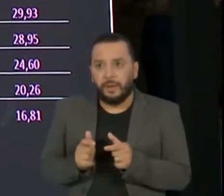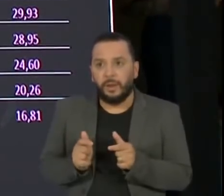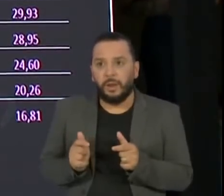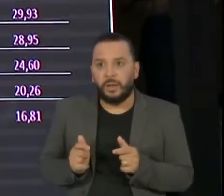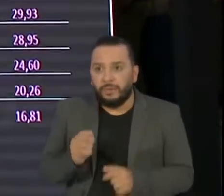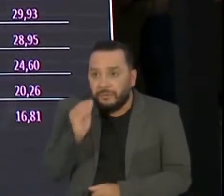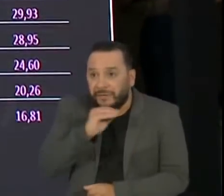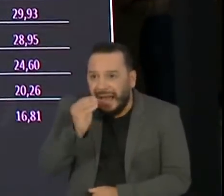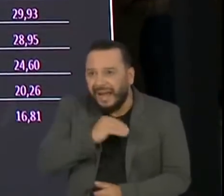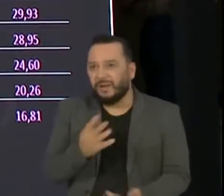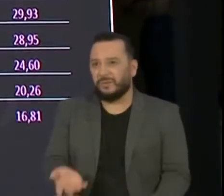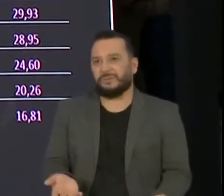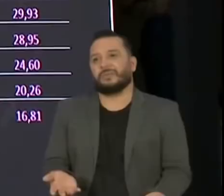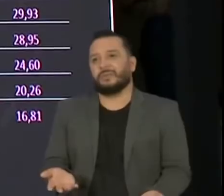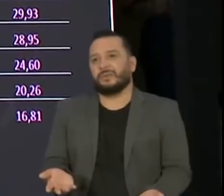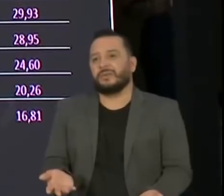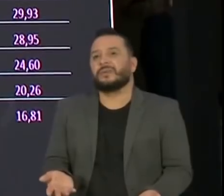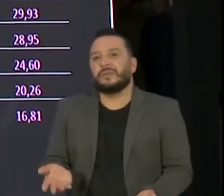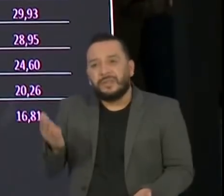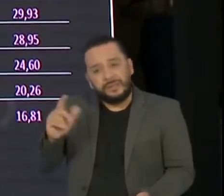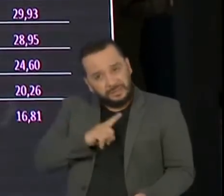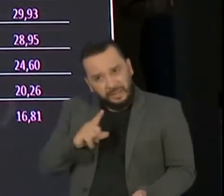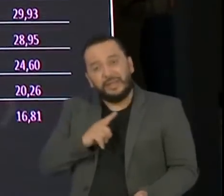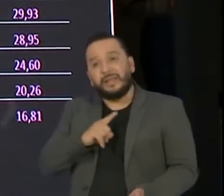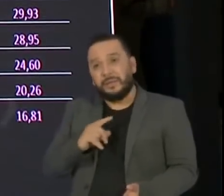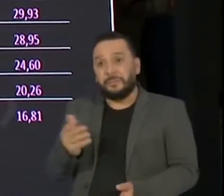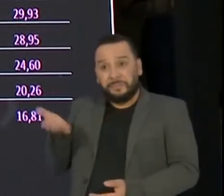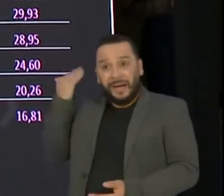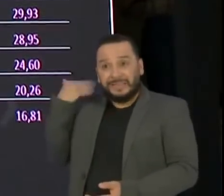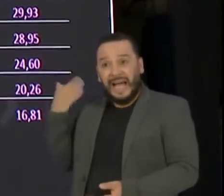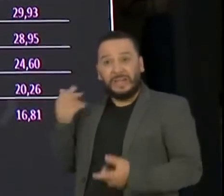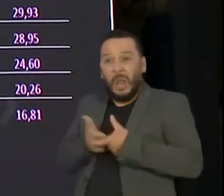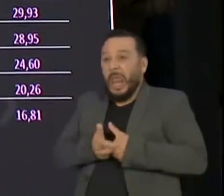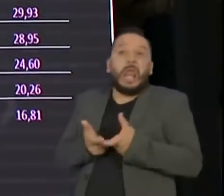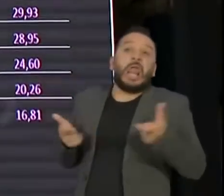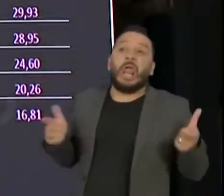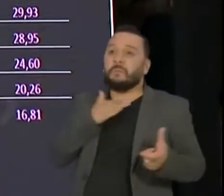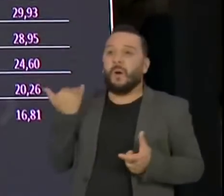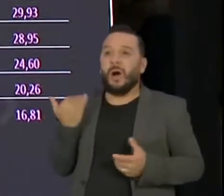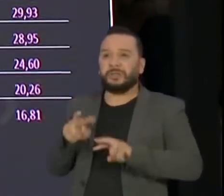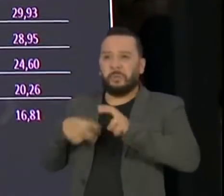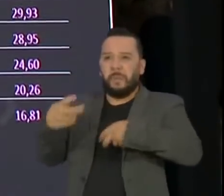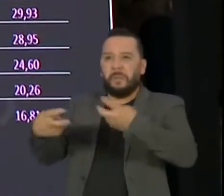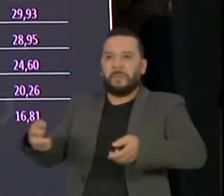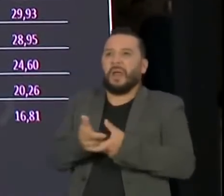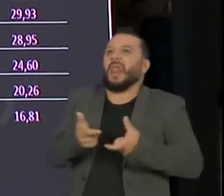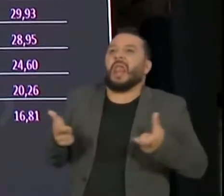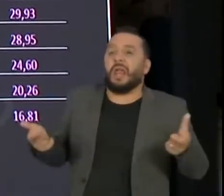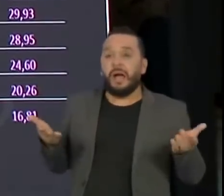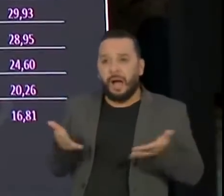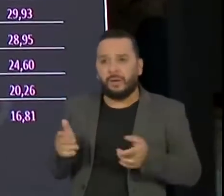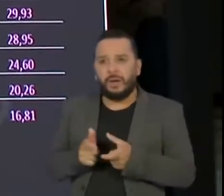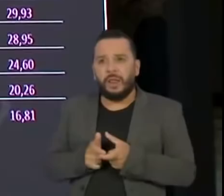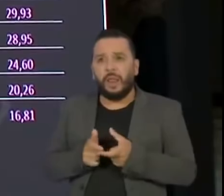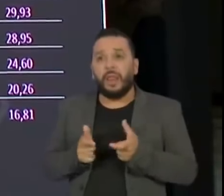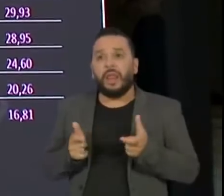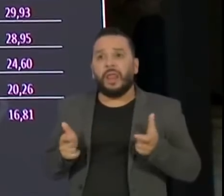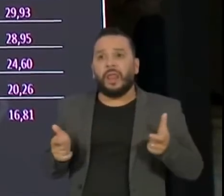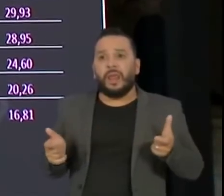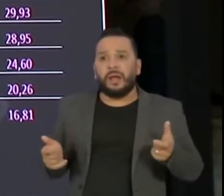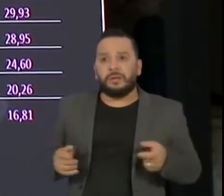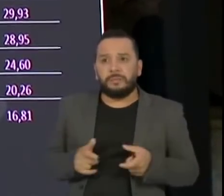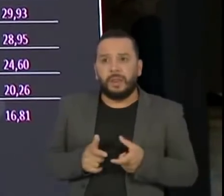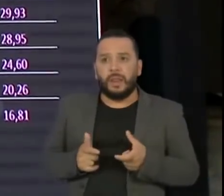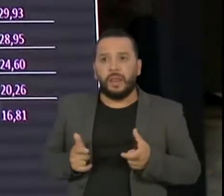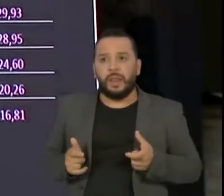em que o número de óbitos diminui em relação à semana anterior. E uma coisa importante, essa